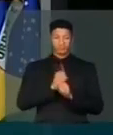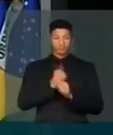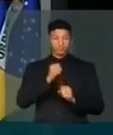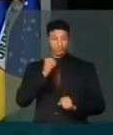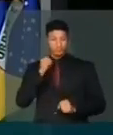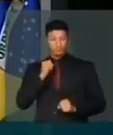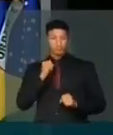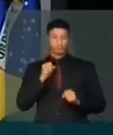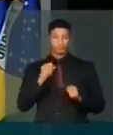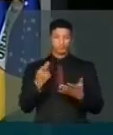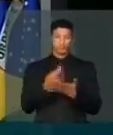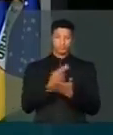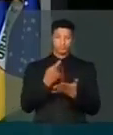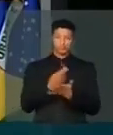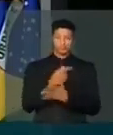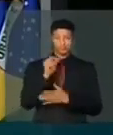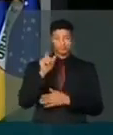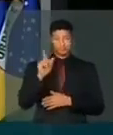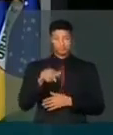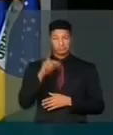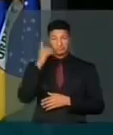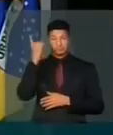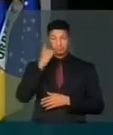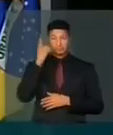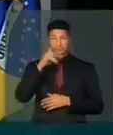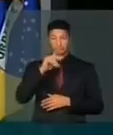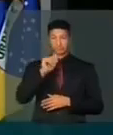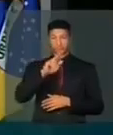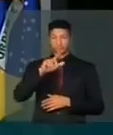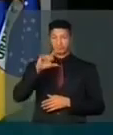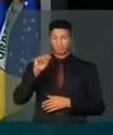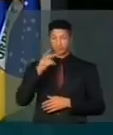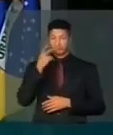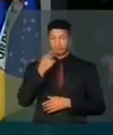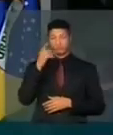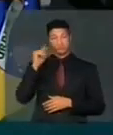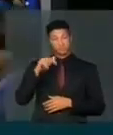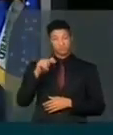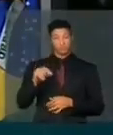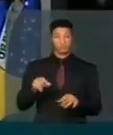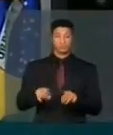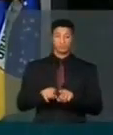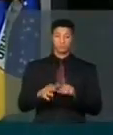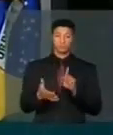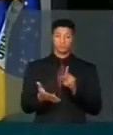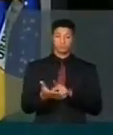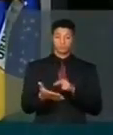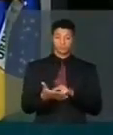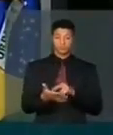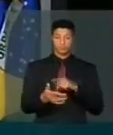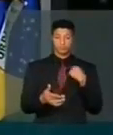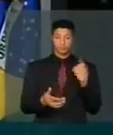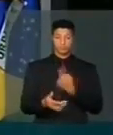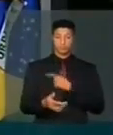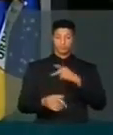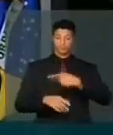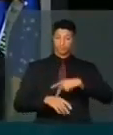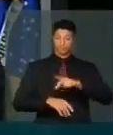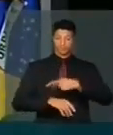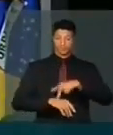um grande equívoco daquilo que o deputado Paulo Teixeira falou aqui na tribuna e da realidade do nosso